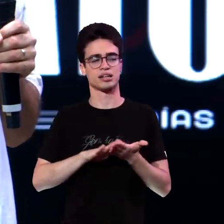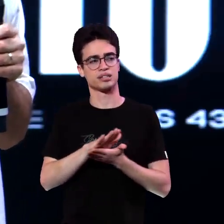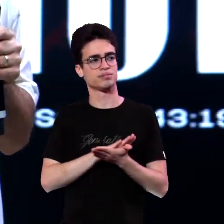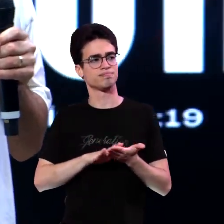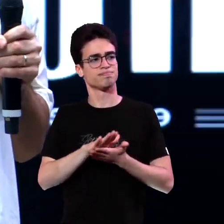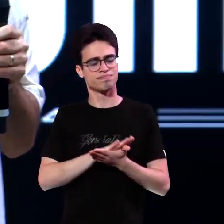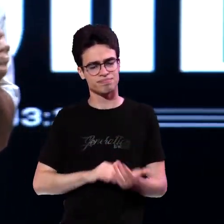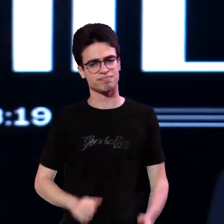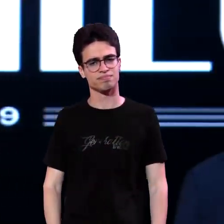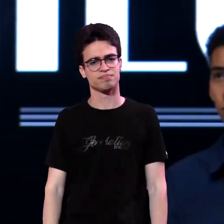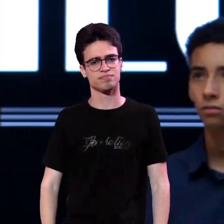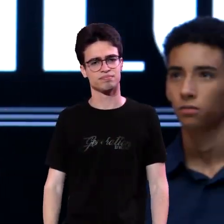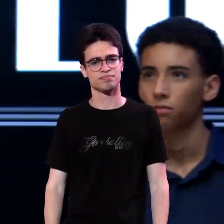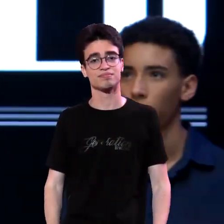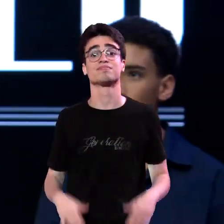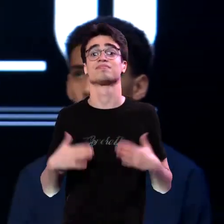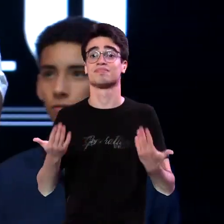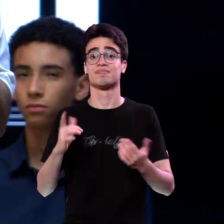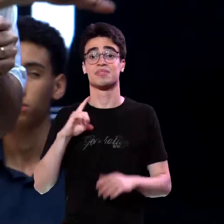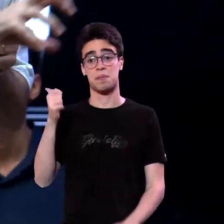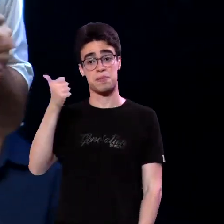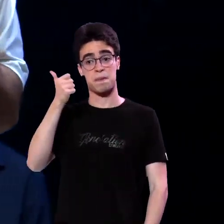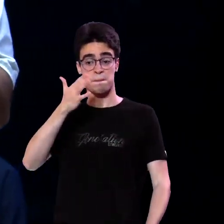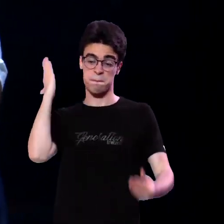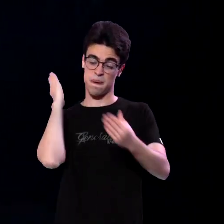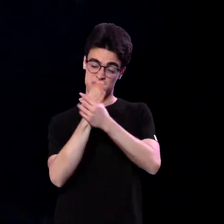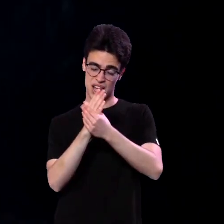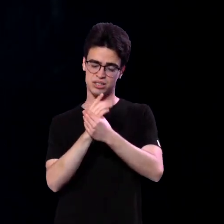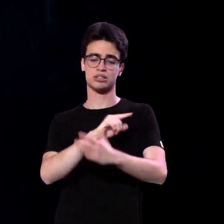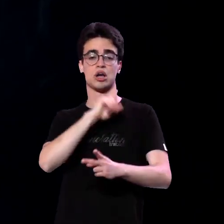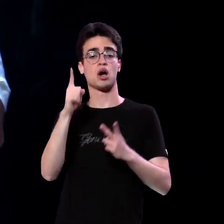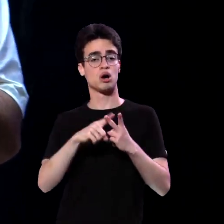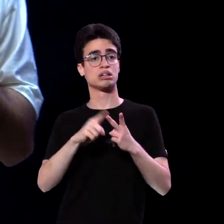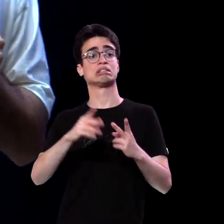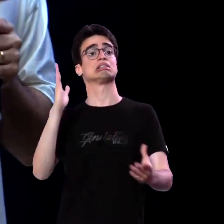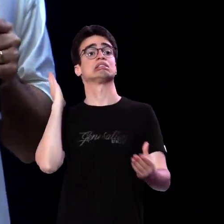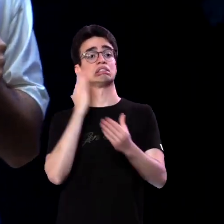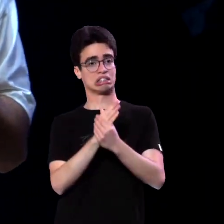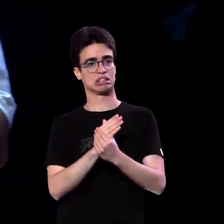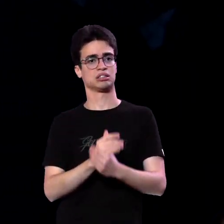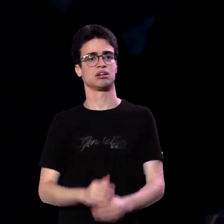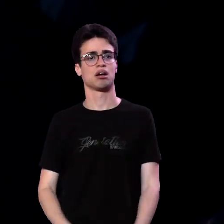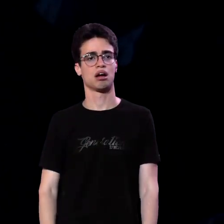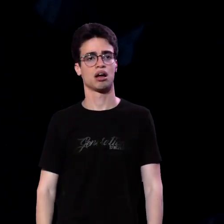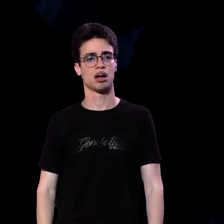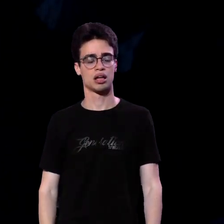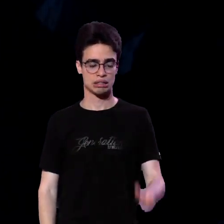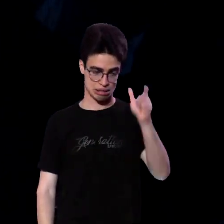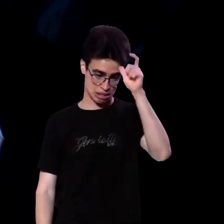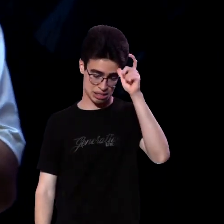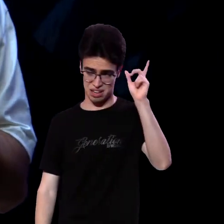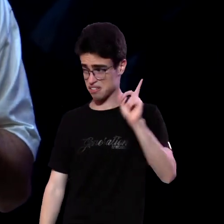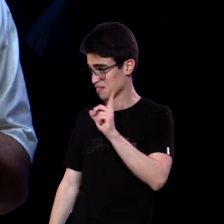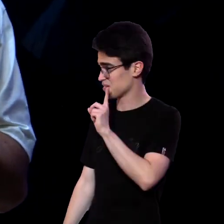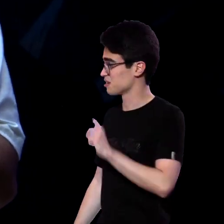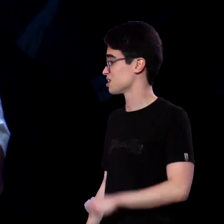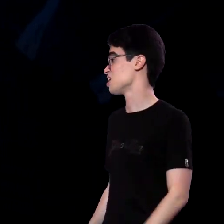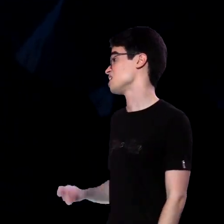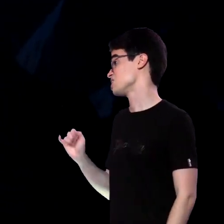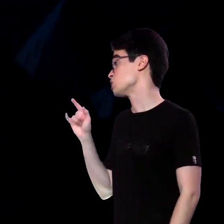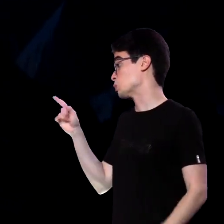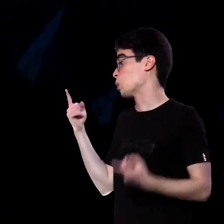Depois da primeira ação da promotoria vem a segunda. Satanás fala para Deus: olha, mas se você mexer na saúde